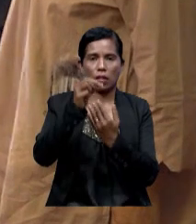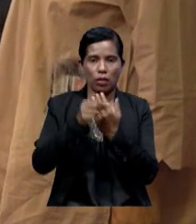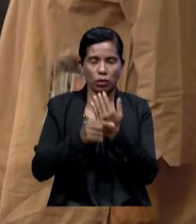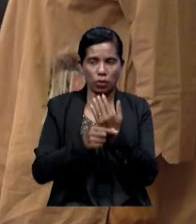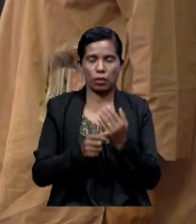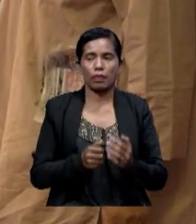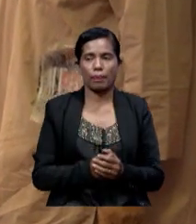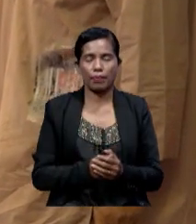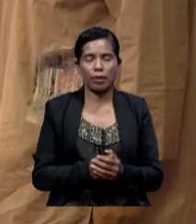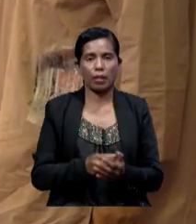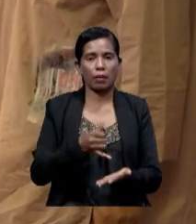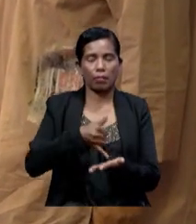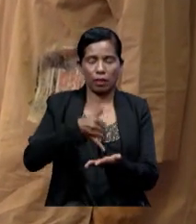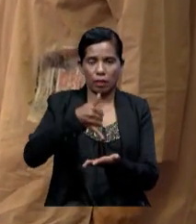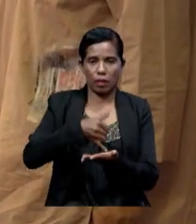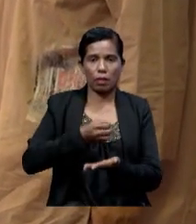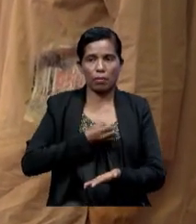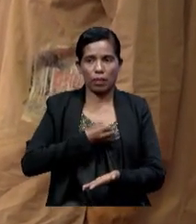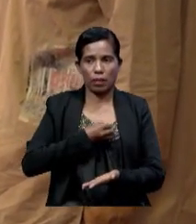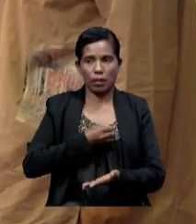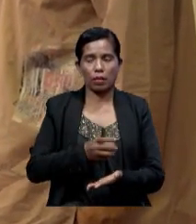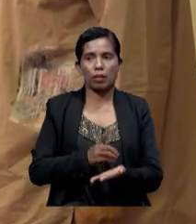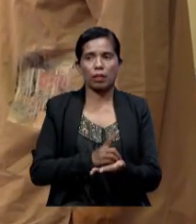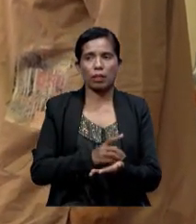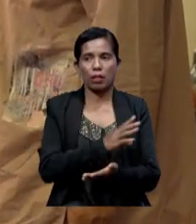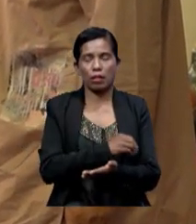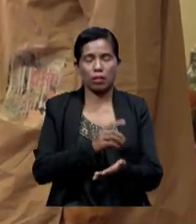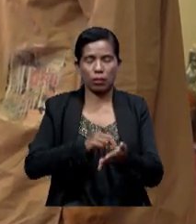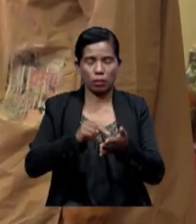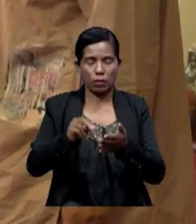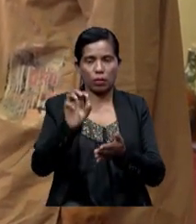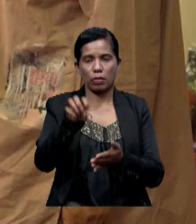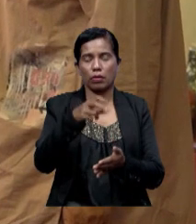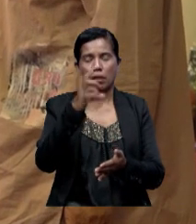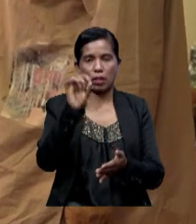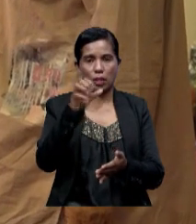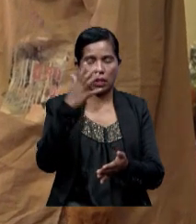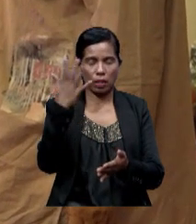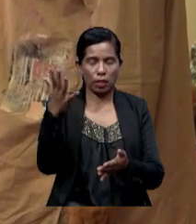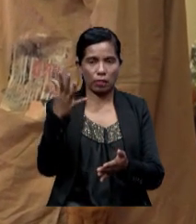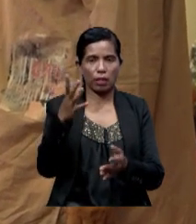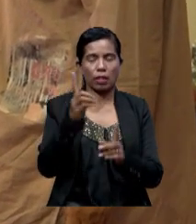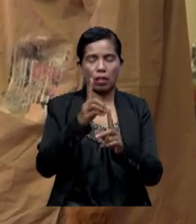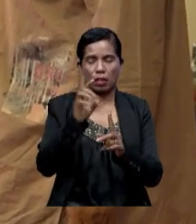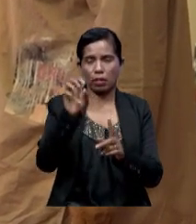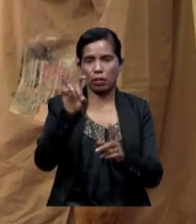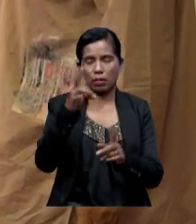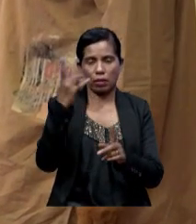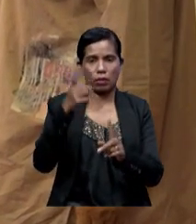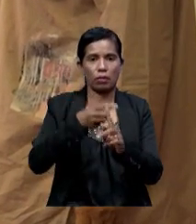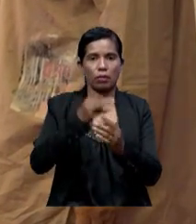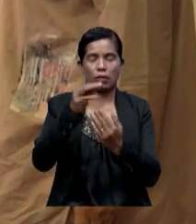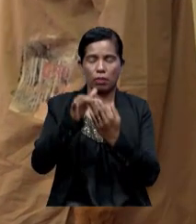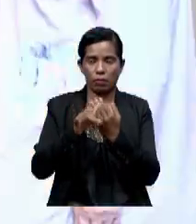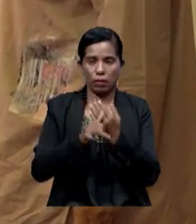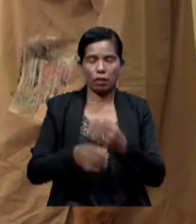Medalha mérito né cria liusi decreto lei número Sanuresen Lima para Rio Rua Sia, Lorong Sanuresen Walu, Fulan Março,